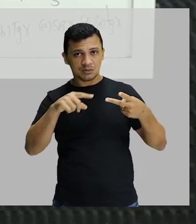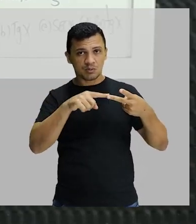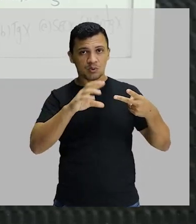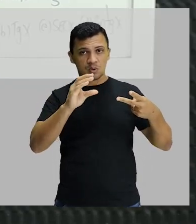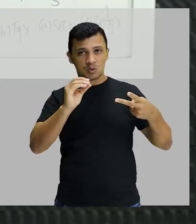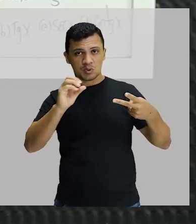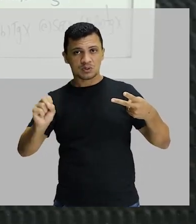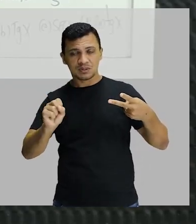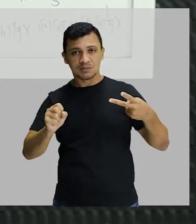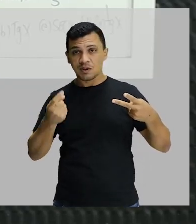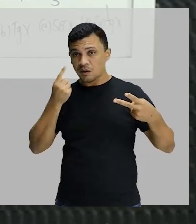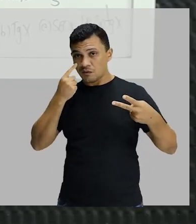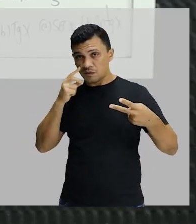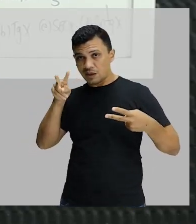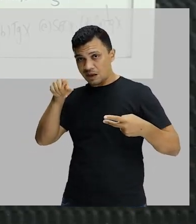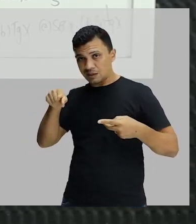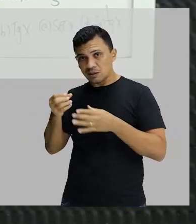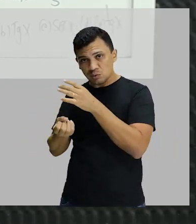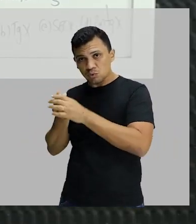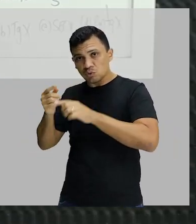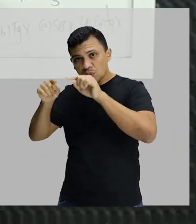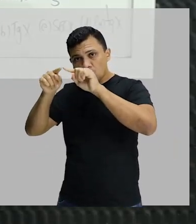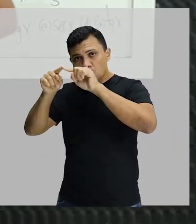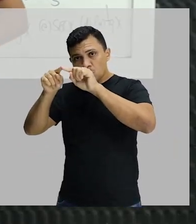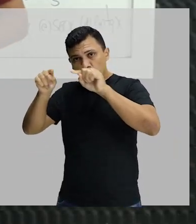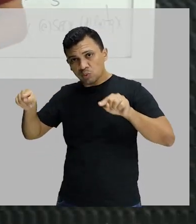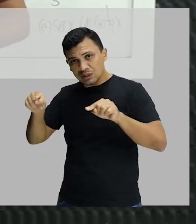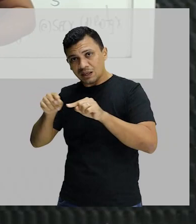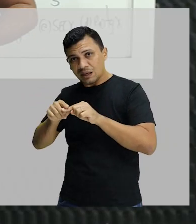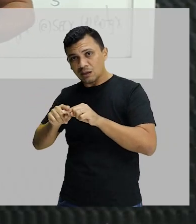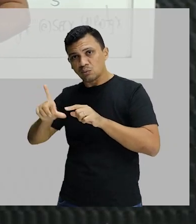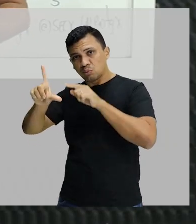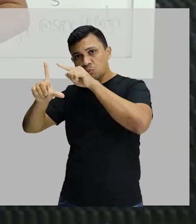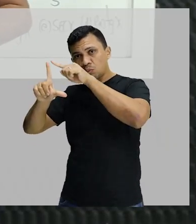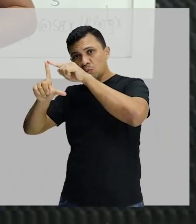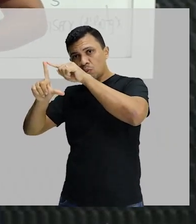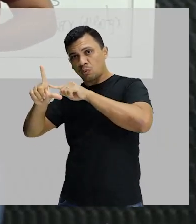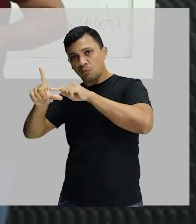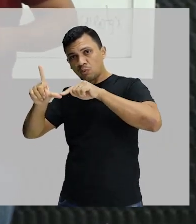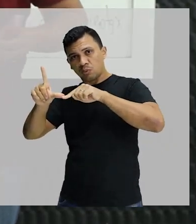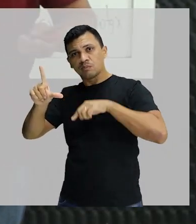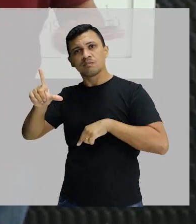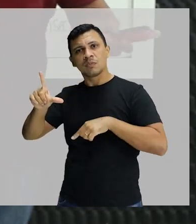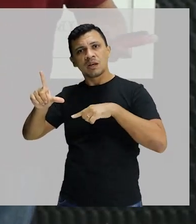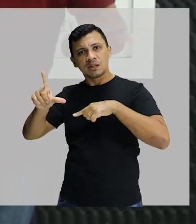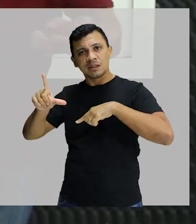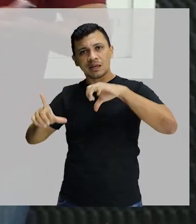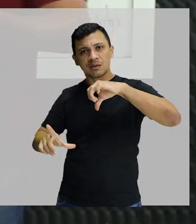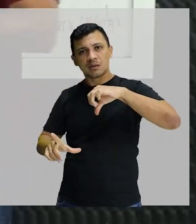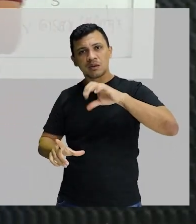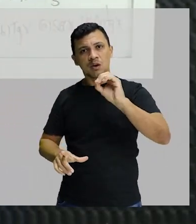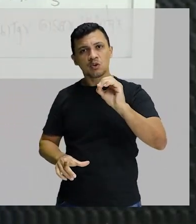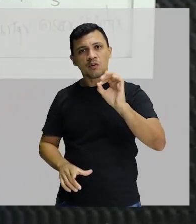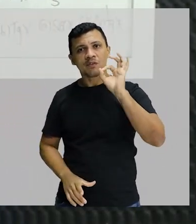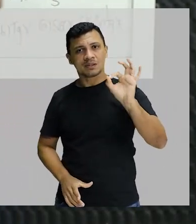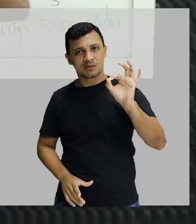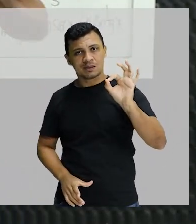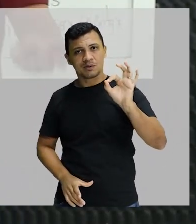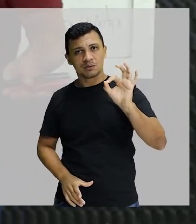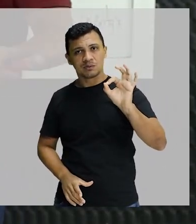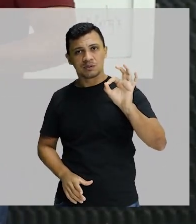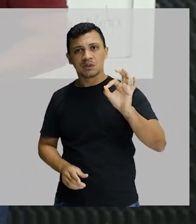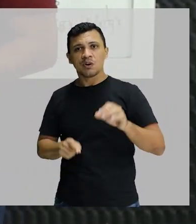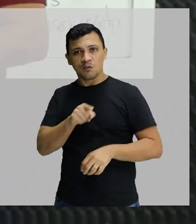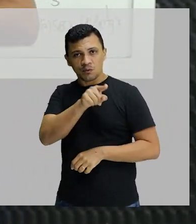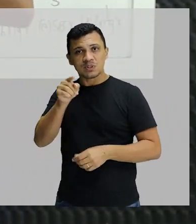aqui um triângulo retângulo, né? O que é um triângulo retângulo, galera? Aquele triângulo que tem um ângulo de 90, né? Vocês estão